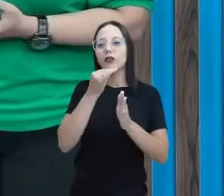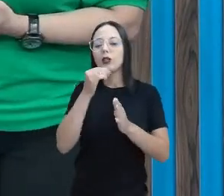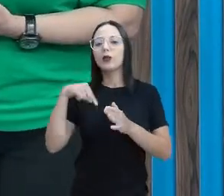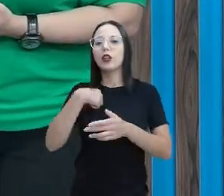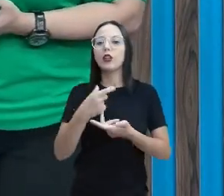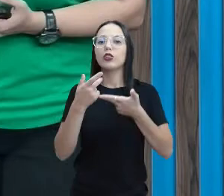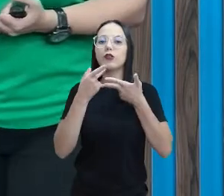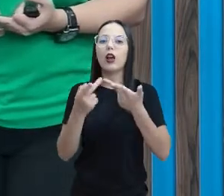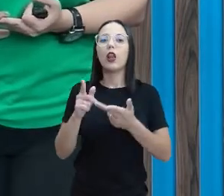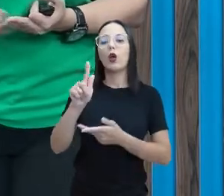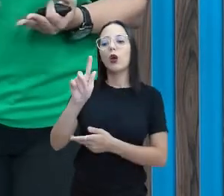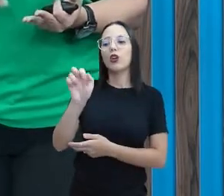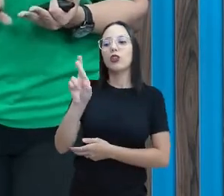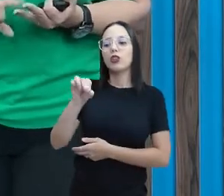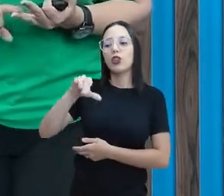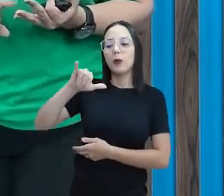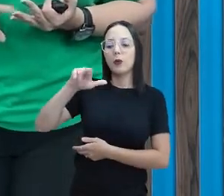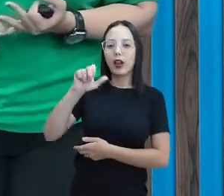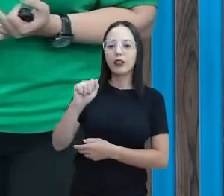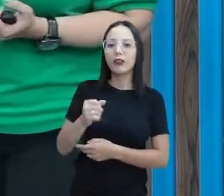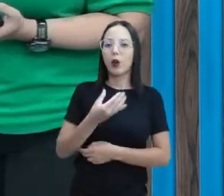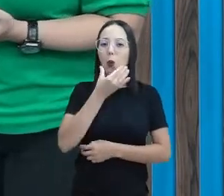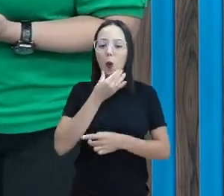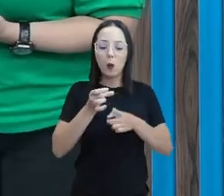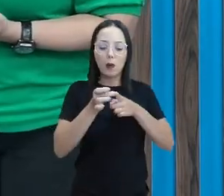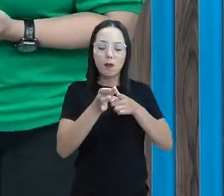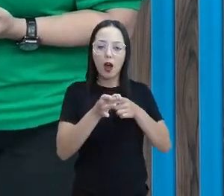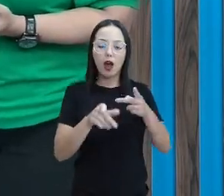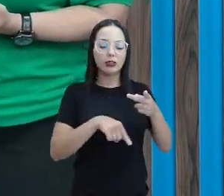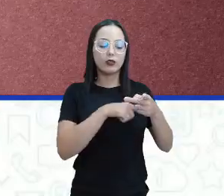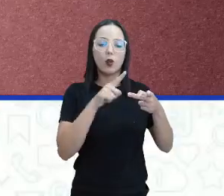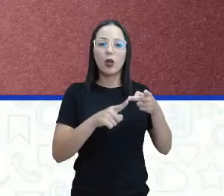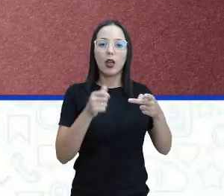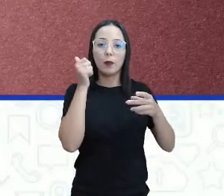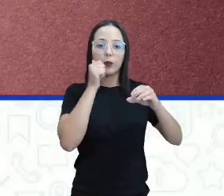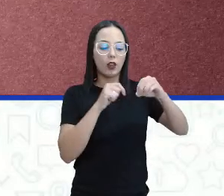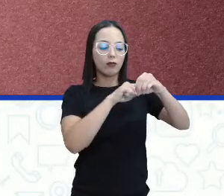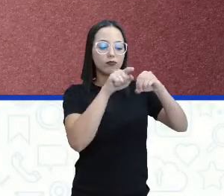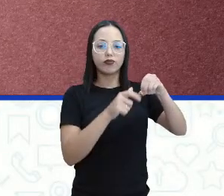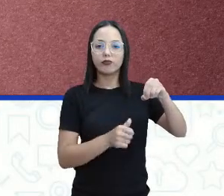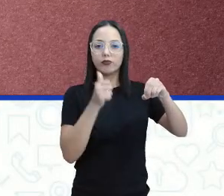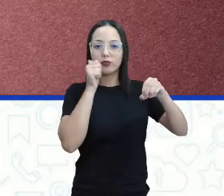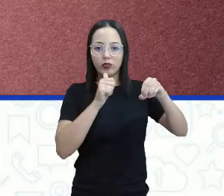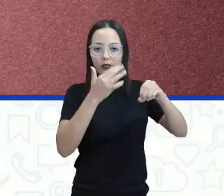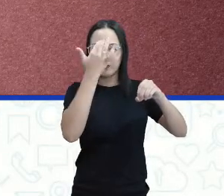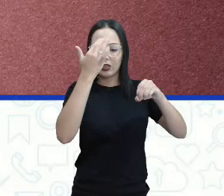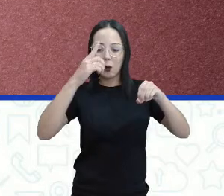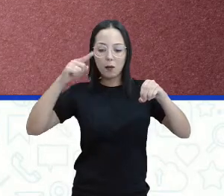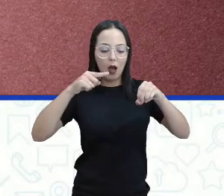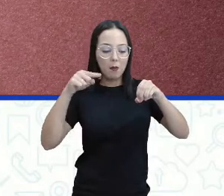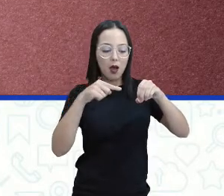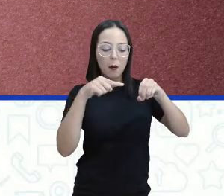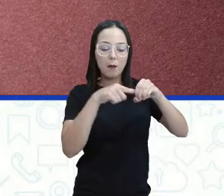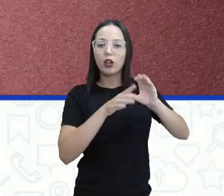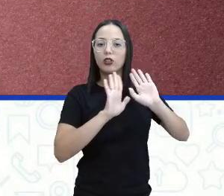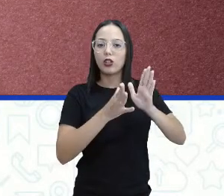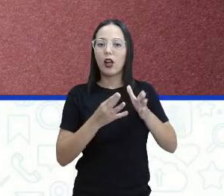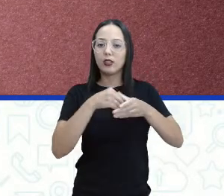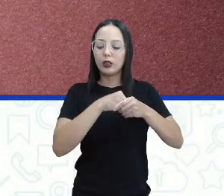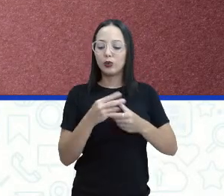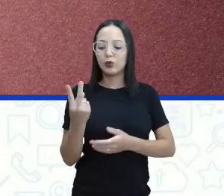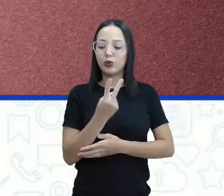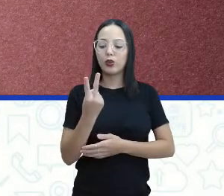chamando ali de germinativa. Espermatozoide, o óvulo, ou o zigoto, né, que é essa fecundação aí já, os